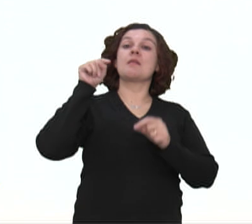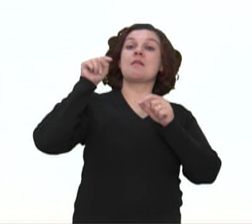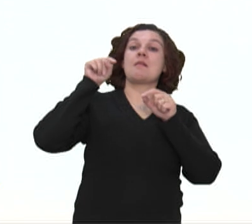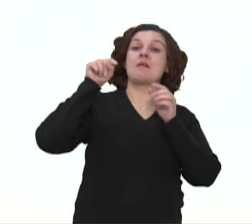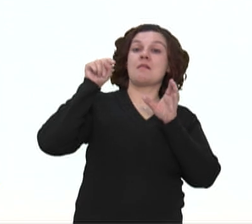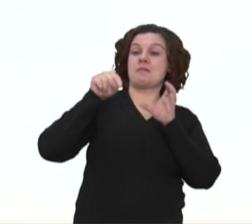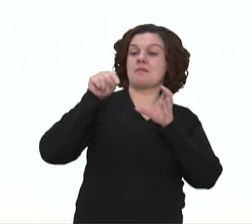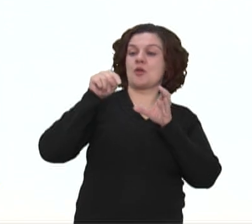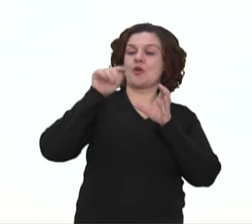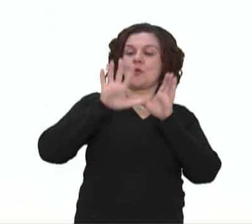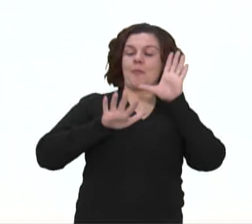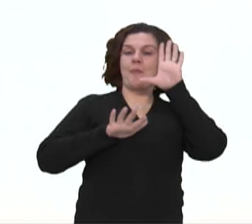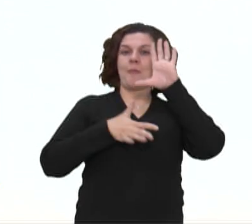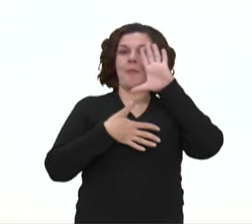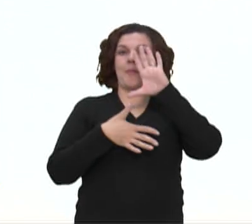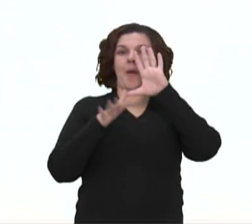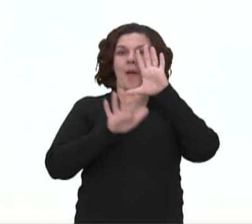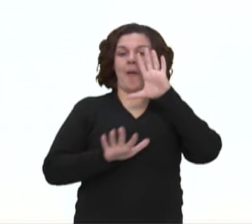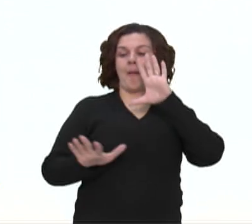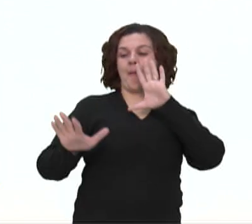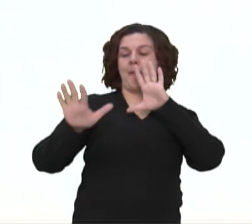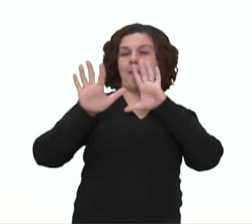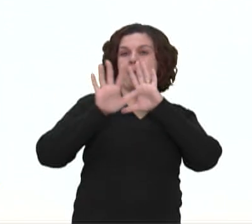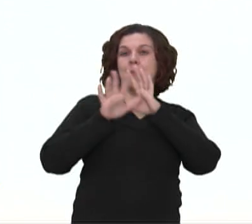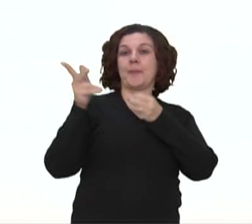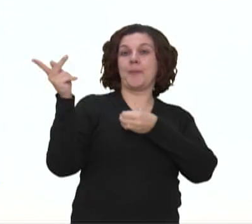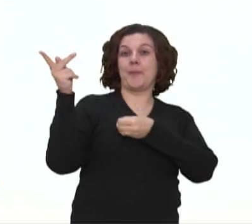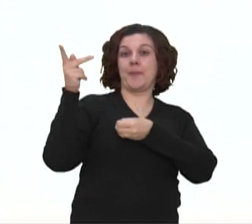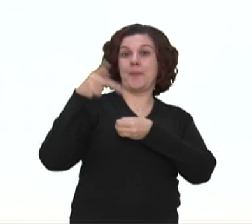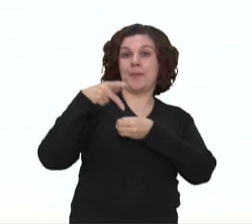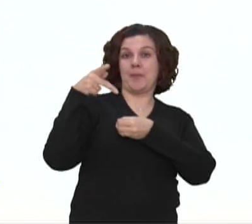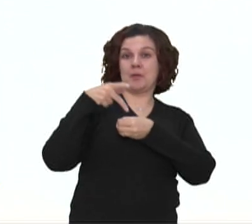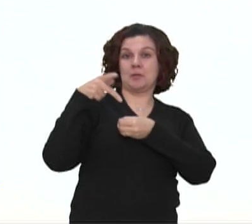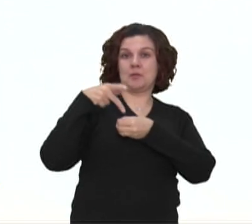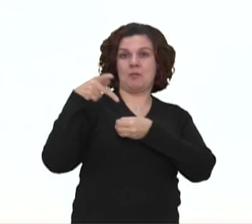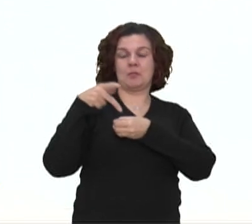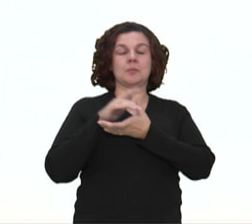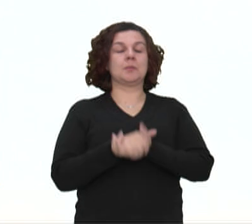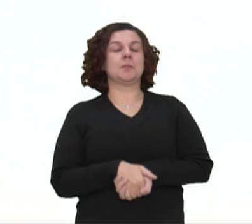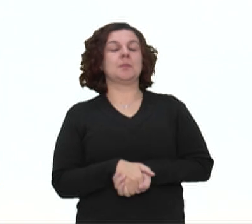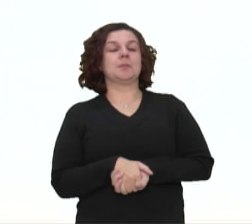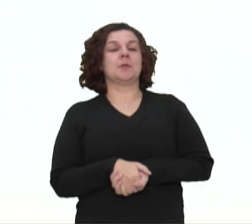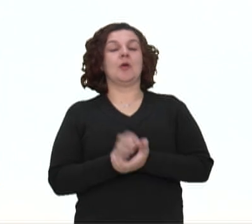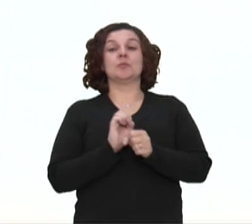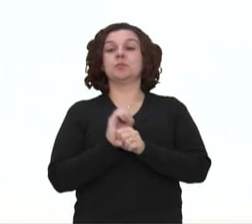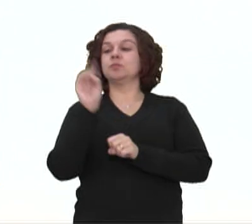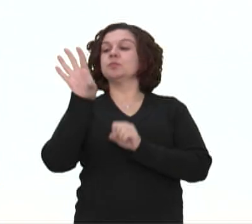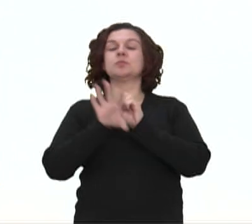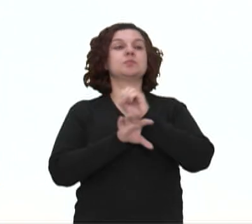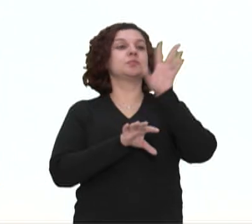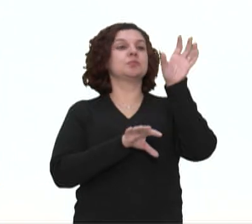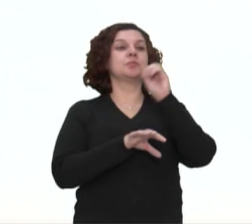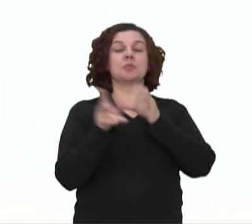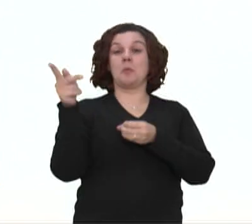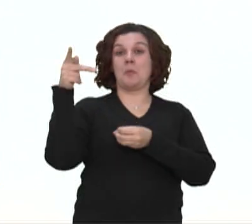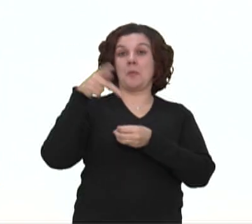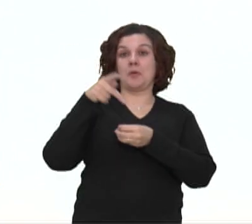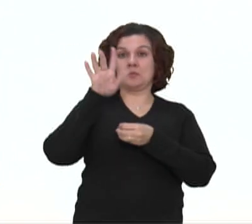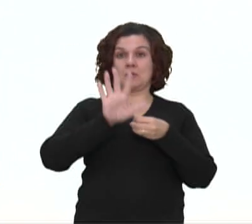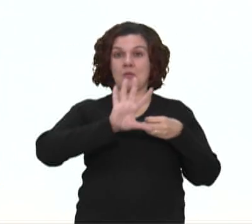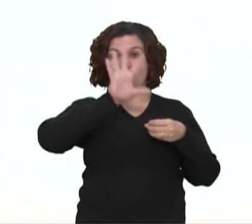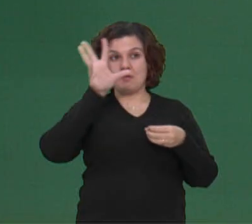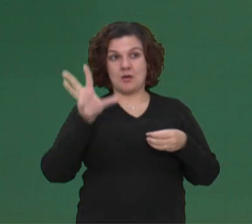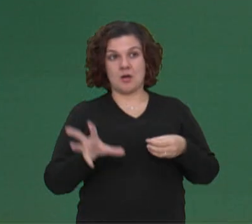mapa colocando petróleo, a exportação de petróleo dentro da África. Quero chamar a atenção para